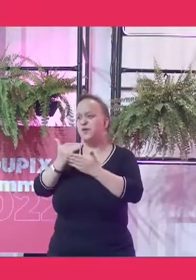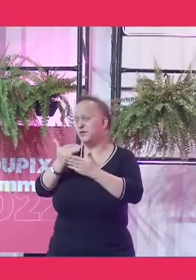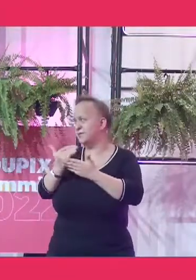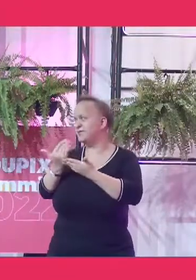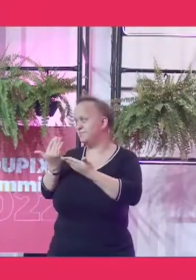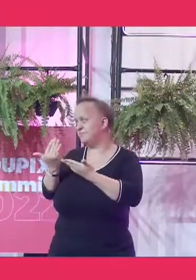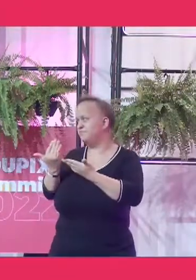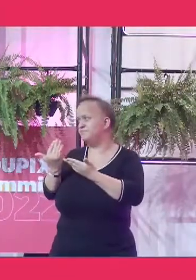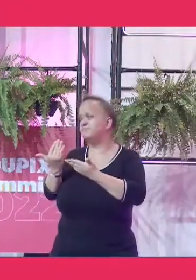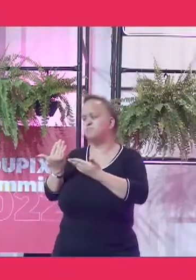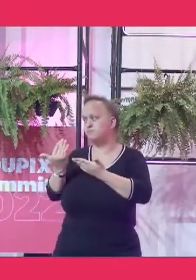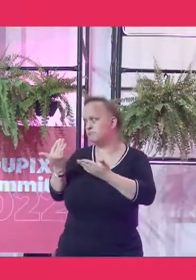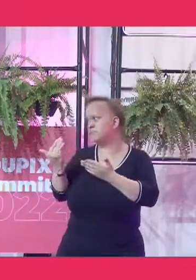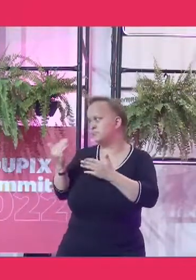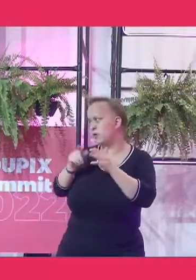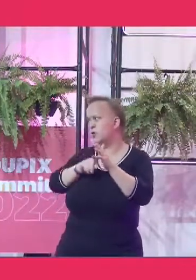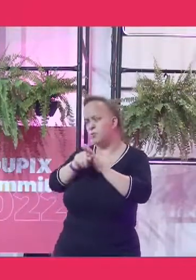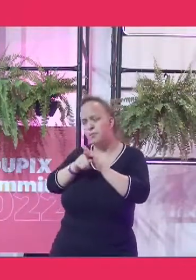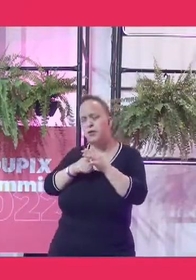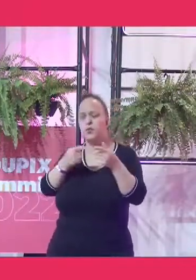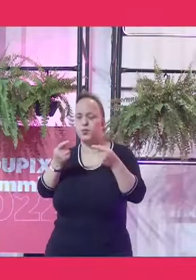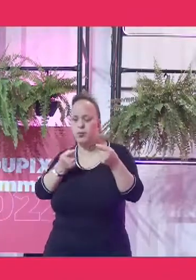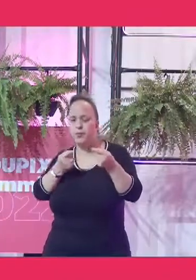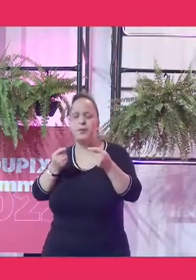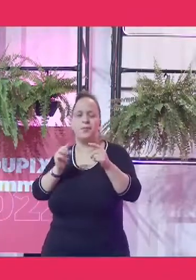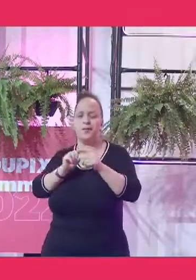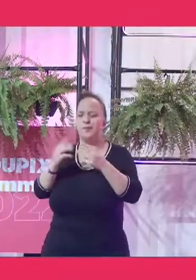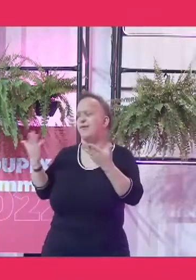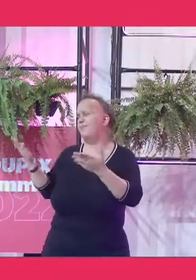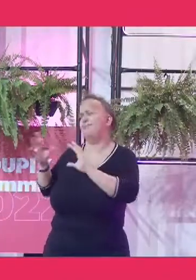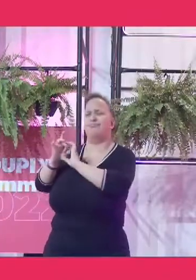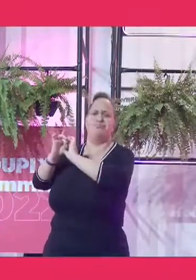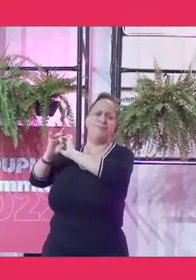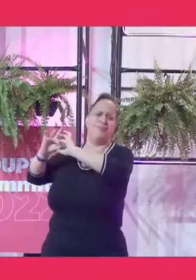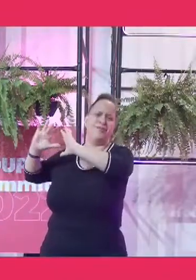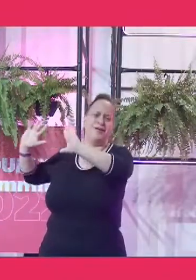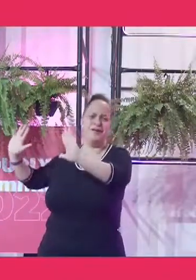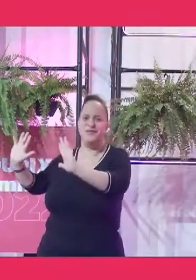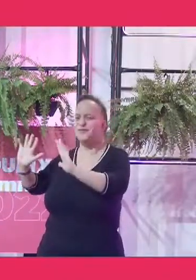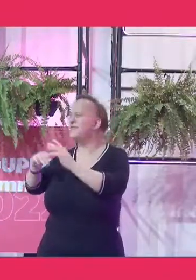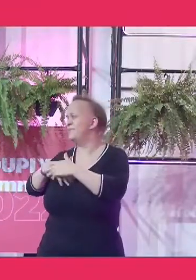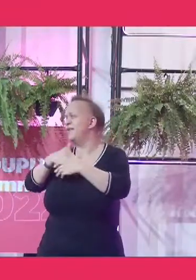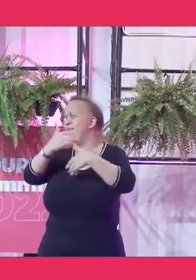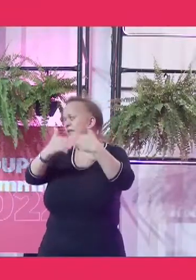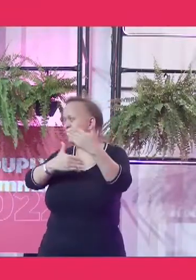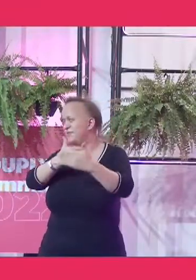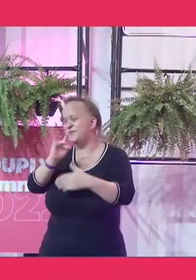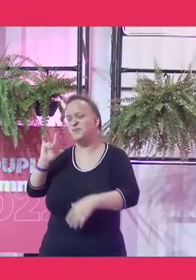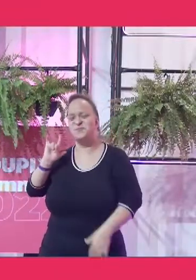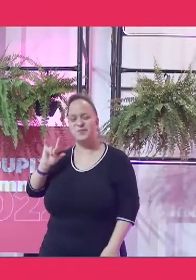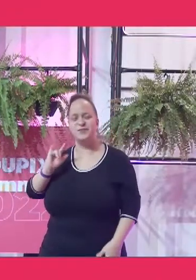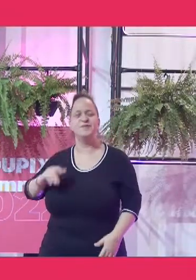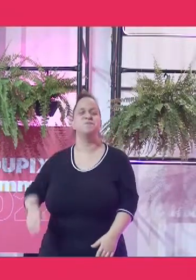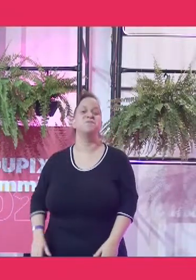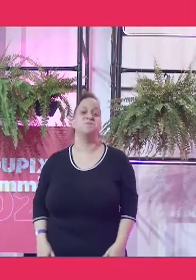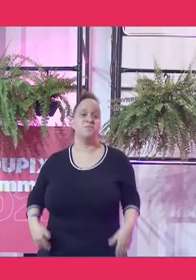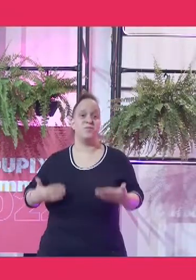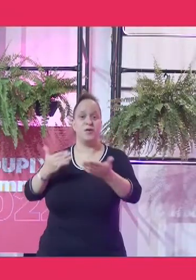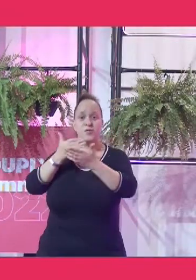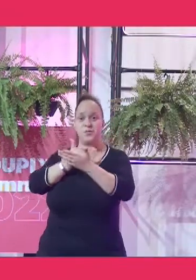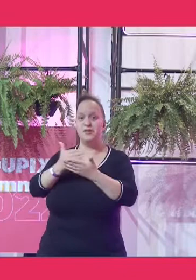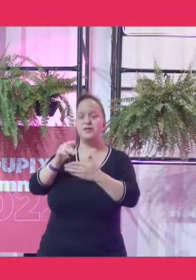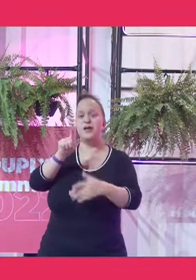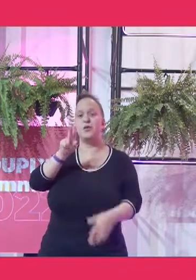me guiar aqui com as perguntas, mas, gente, quero mais ouvir vocês. A gente vai indo, a gente vai indo. Eu amo. Eu queria começar com a